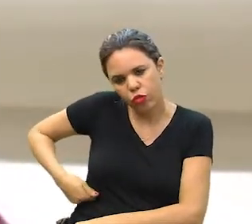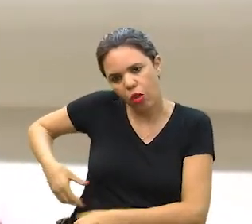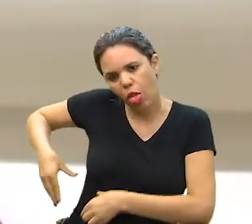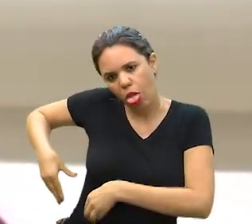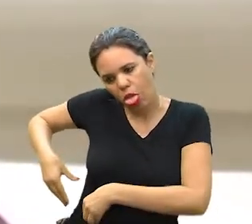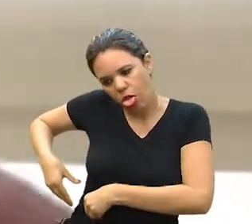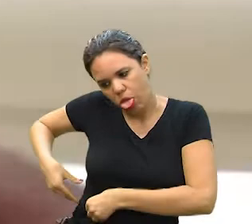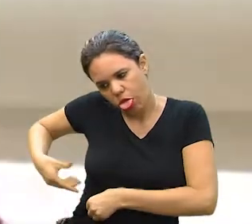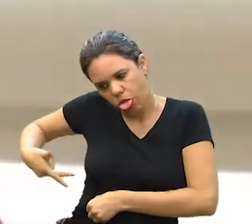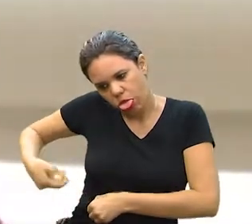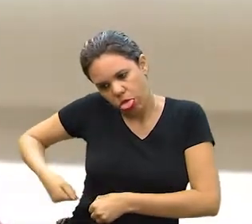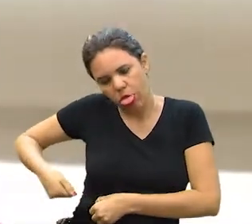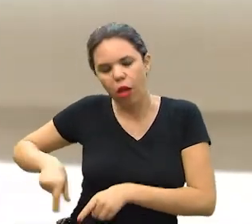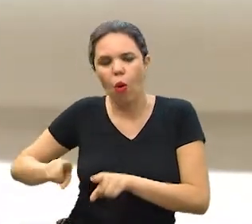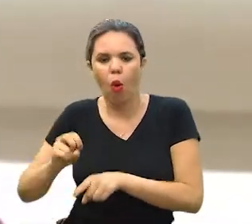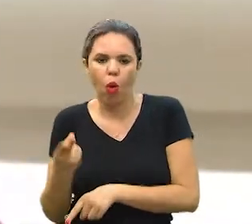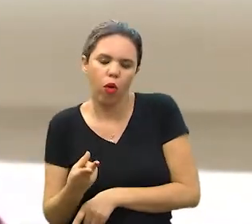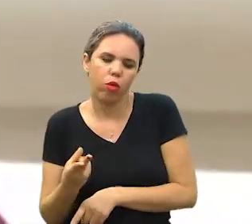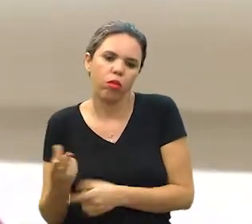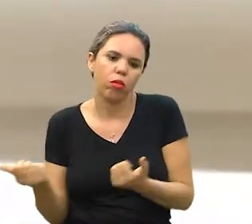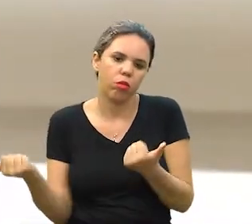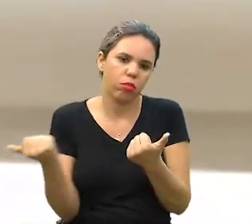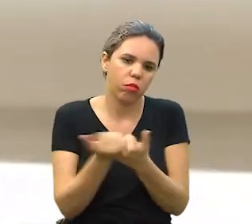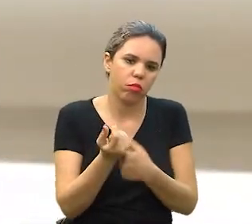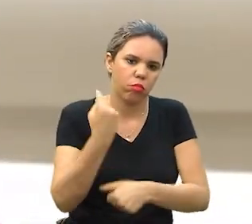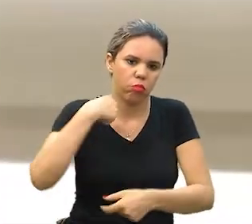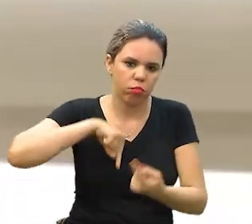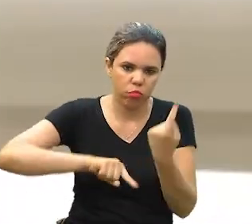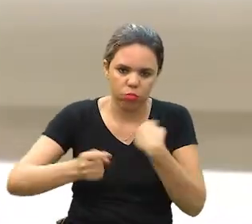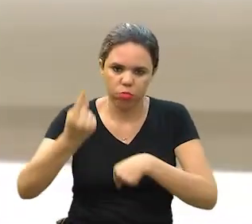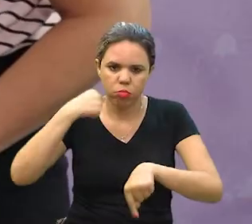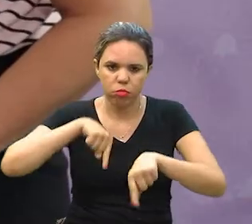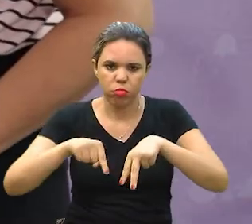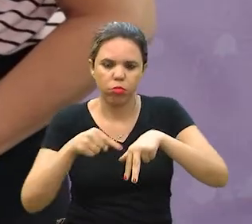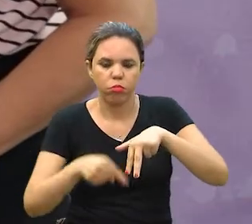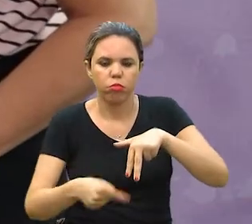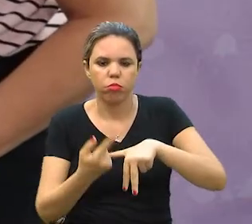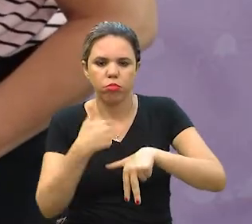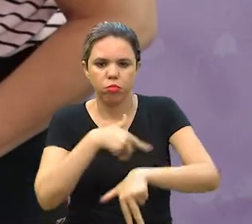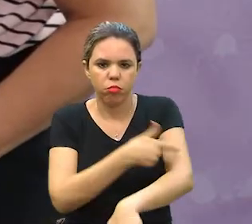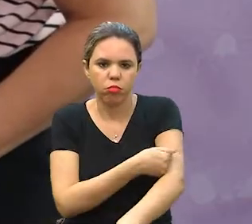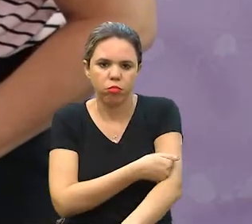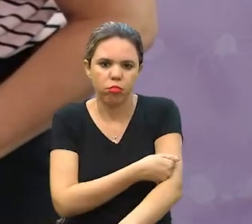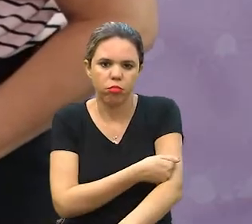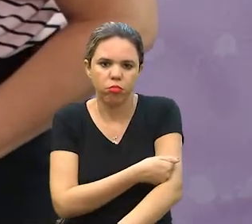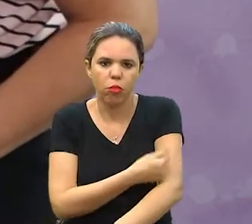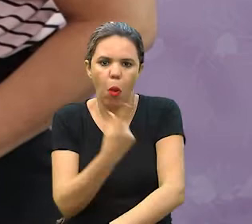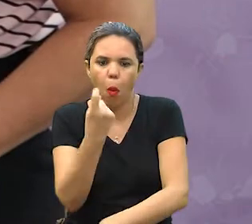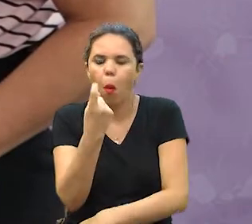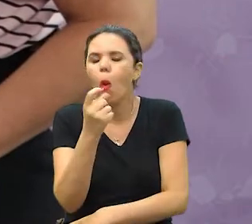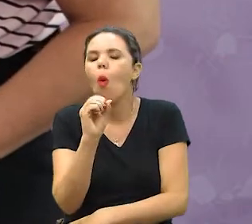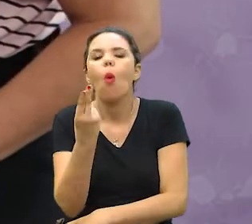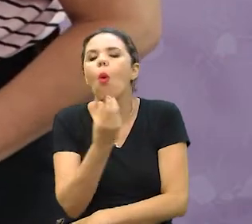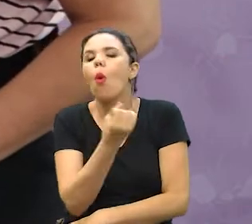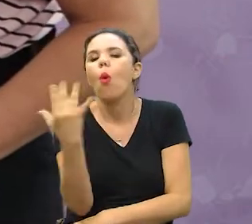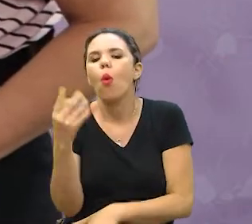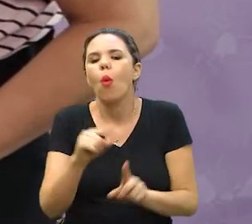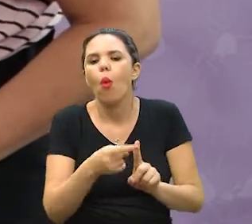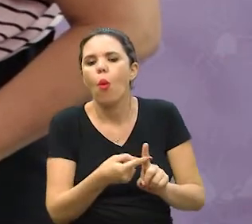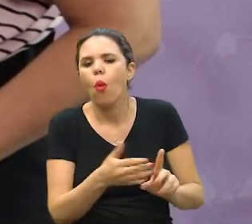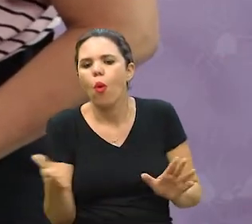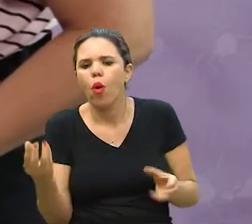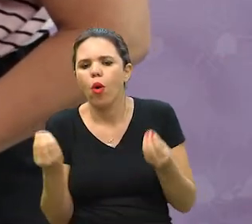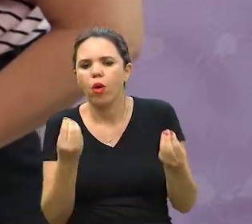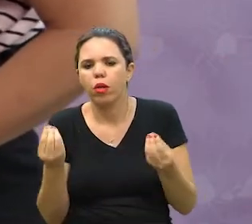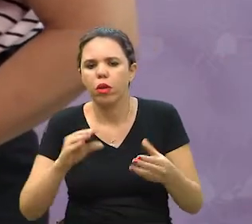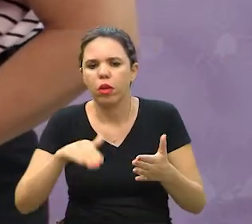e vai ser restabelecer essa circulação nas pernas. São injeções que toma aí uma única vez ou a